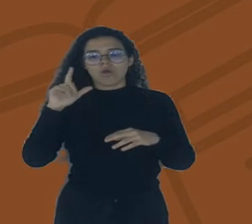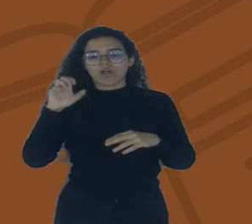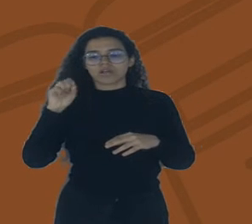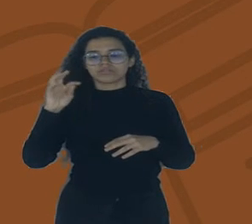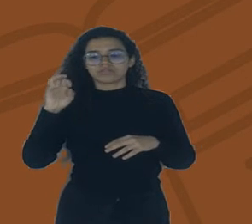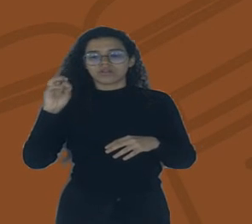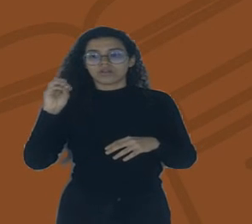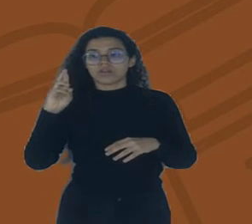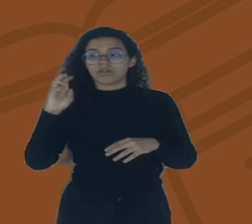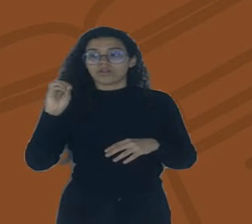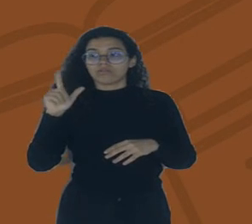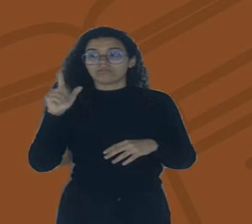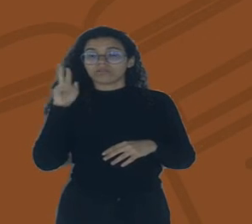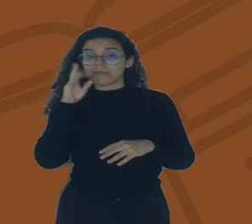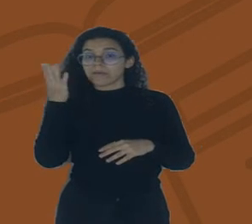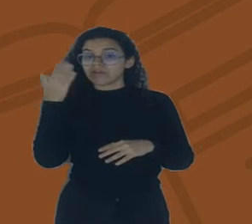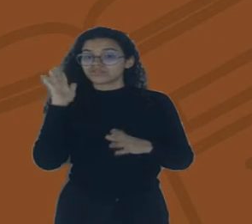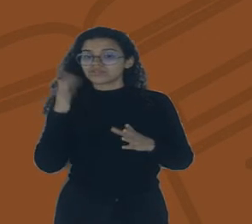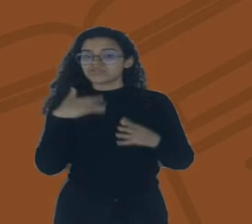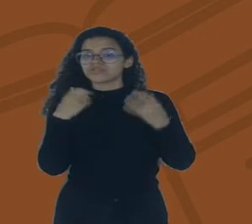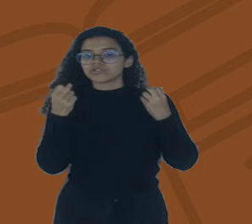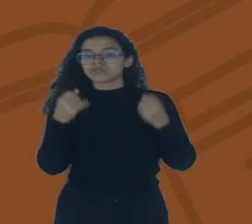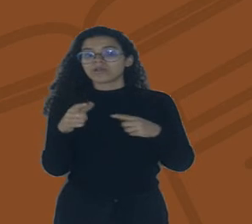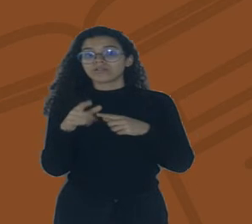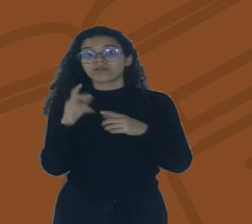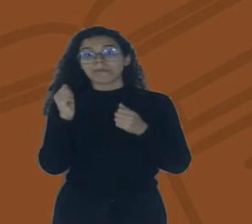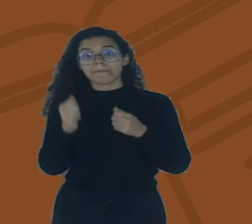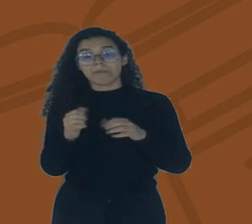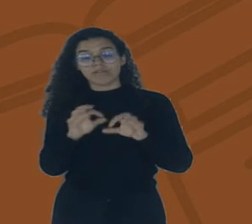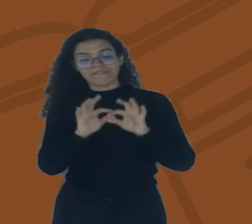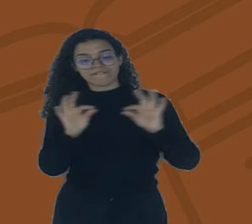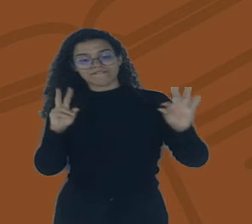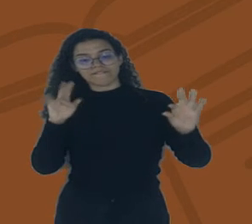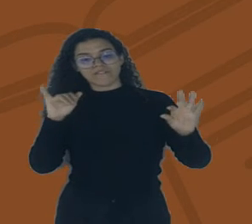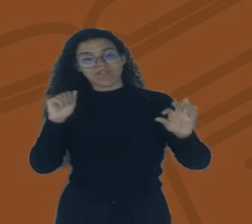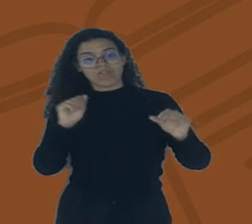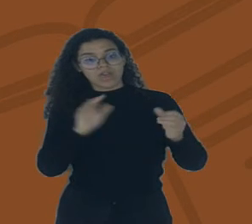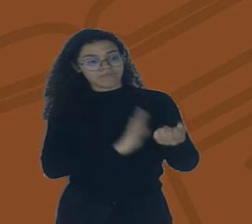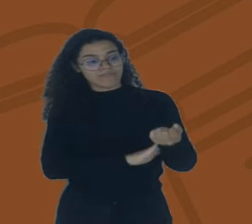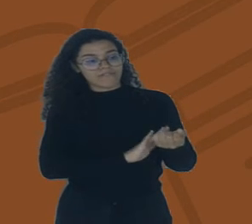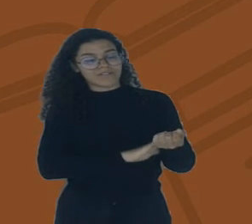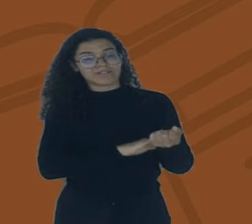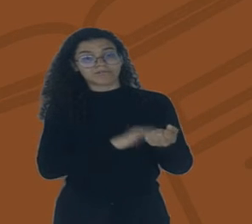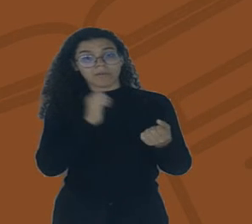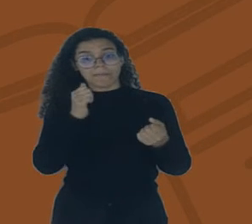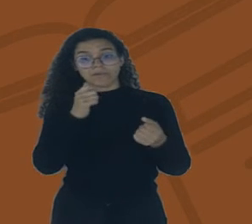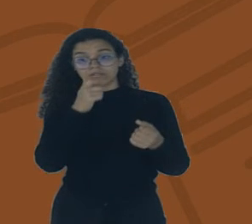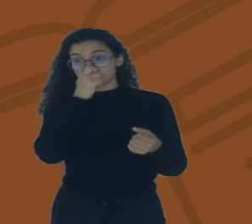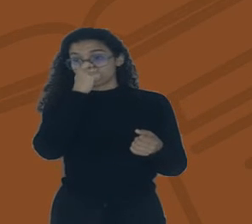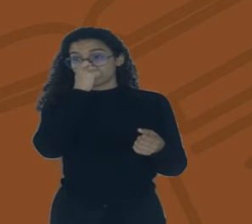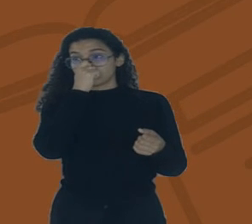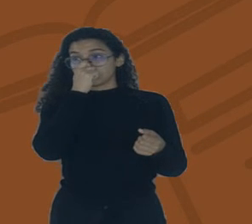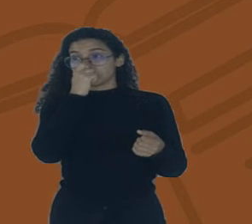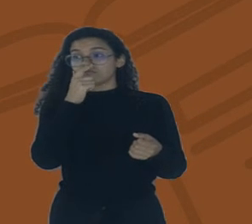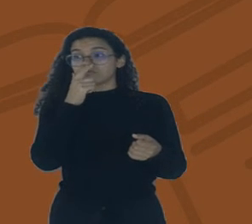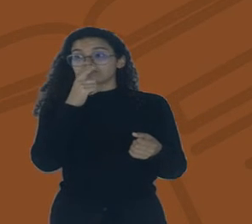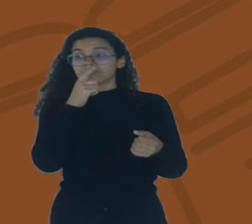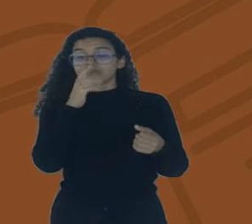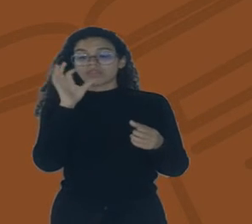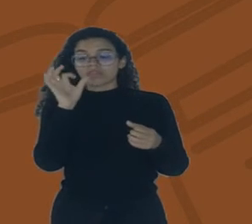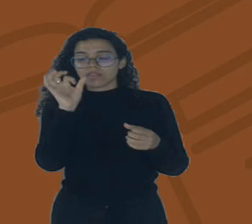aí o entupimento de determinadas veias, determinadas artérias, diminuindo o seu calibre e